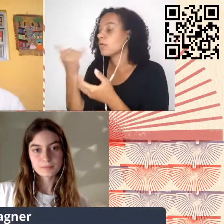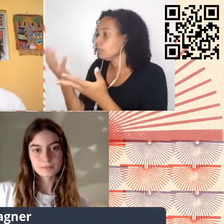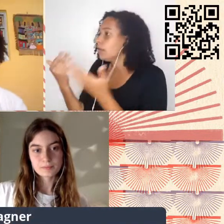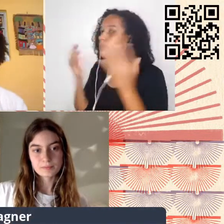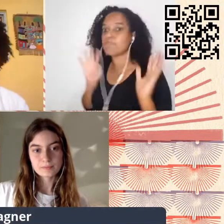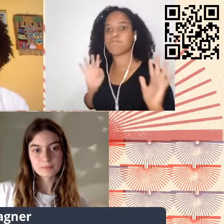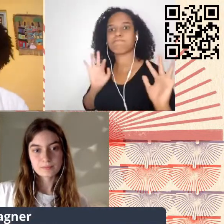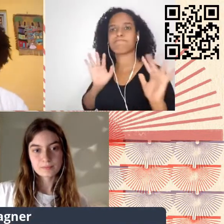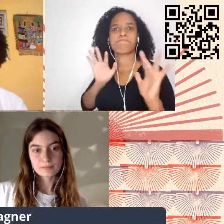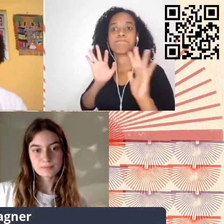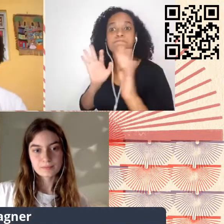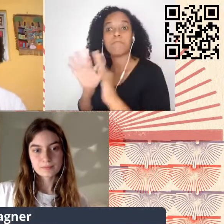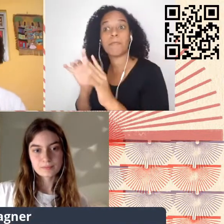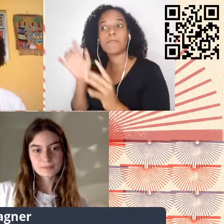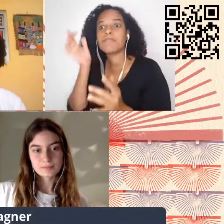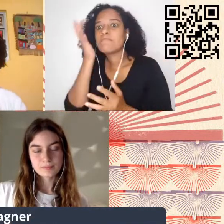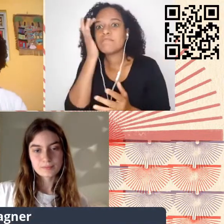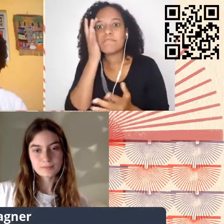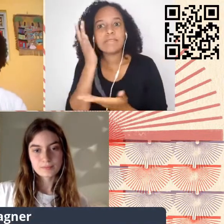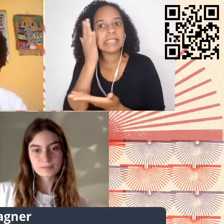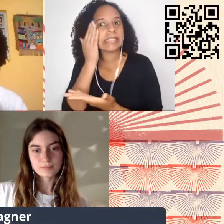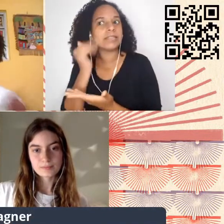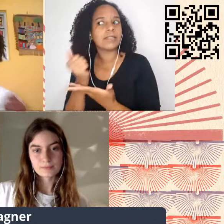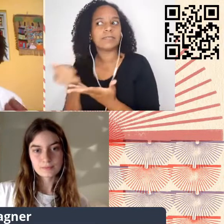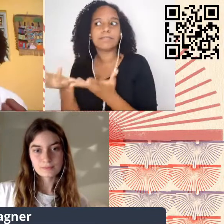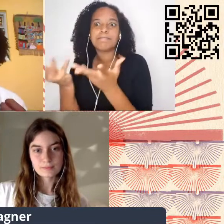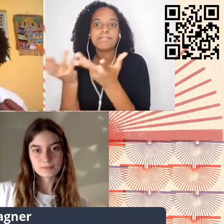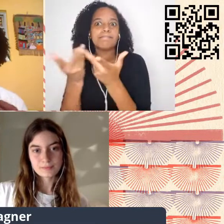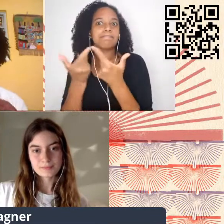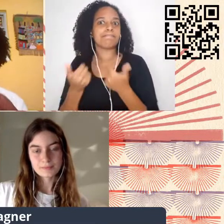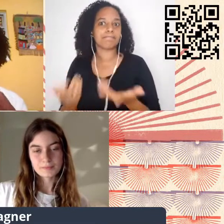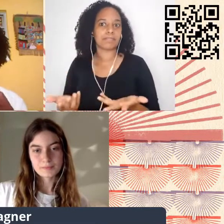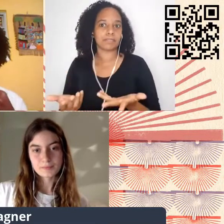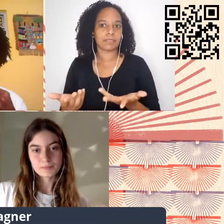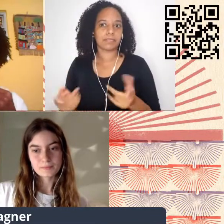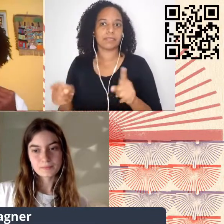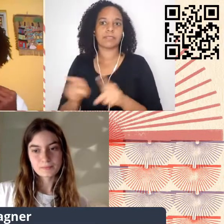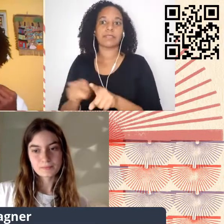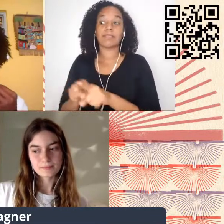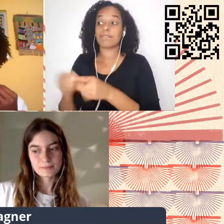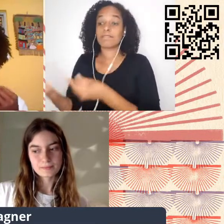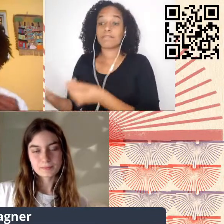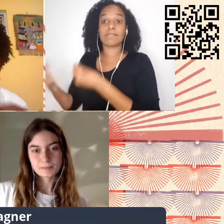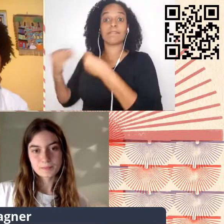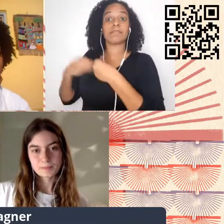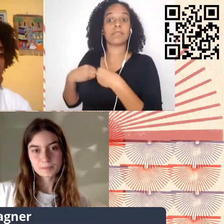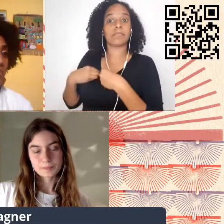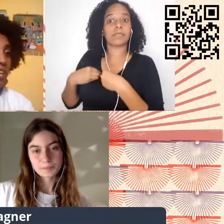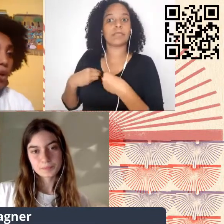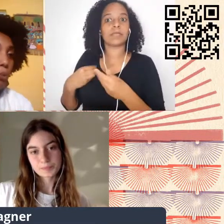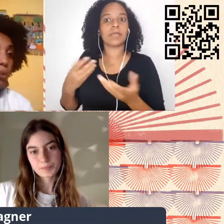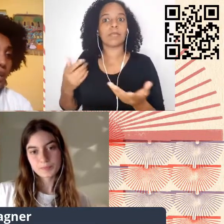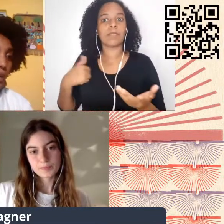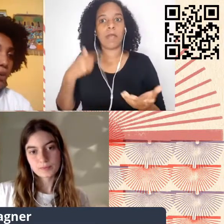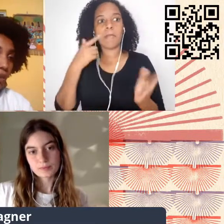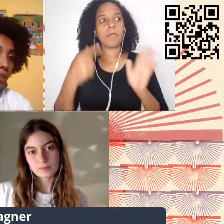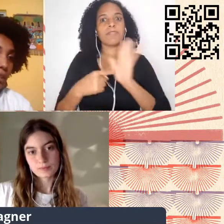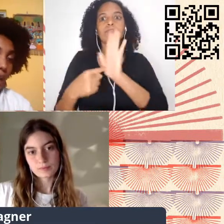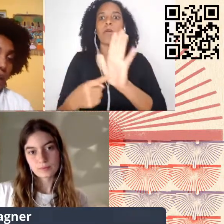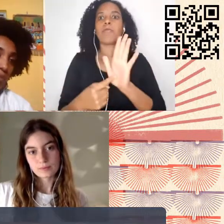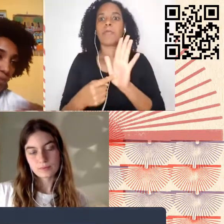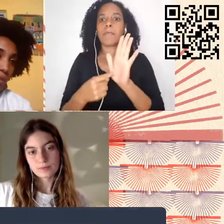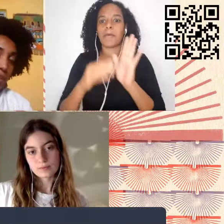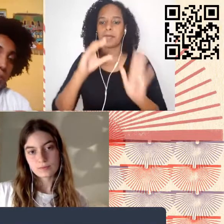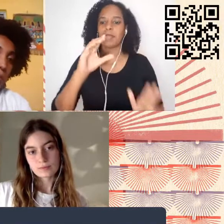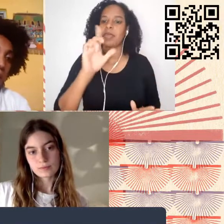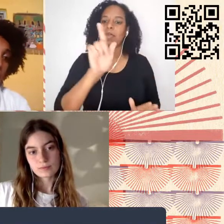dessa sabedoria de contar uma história. Ela traz para mim essa figura do que hoje a gente classifica como griot,